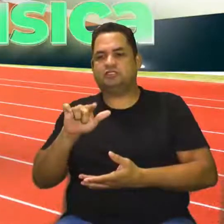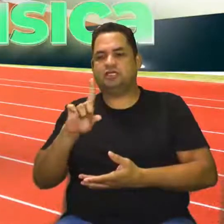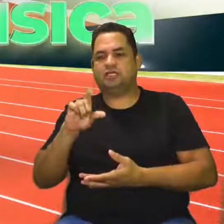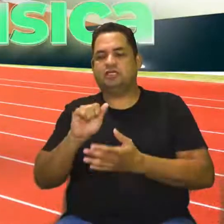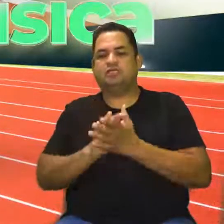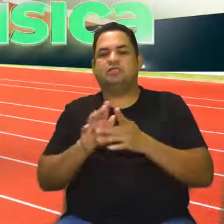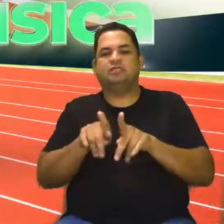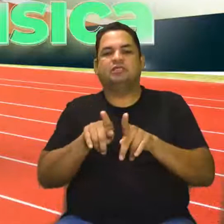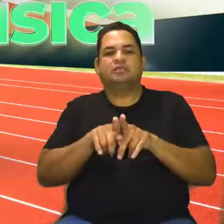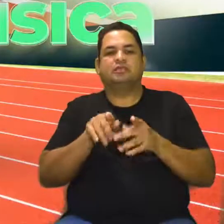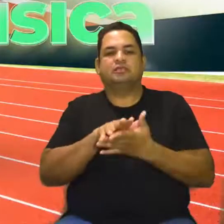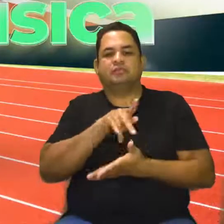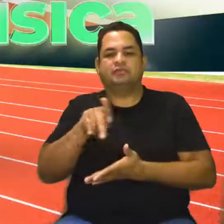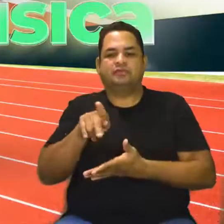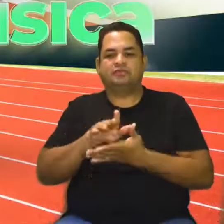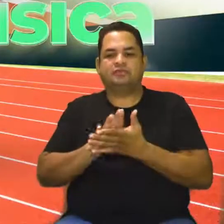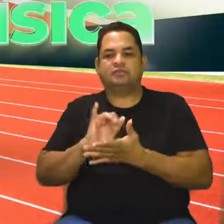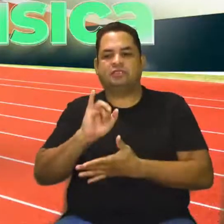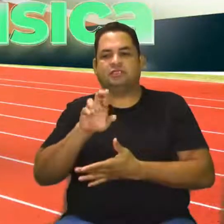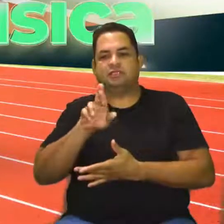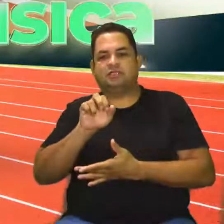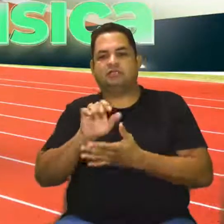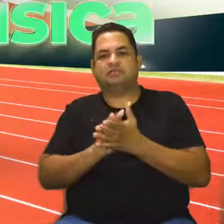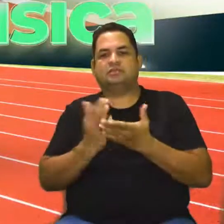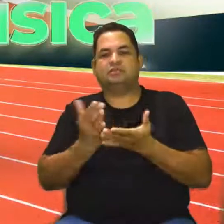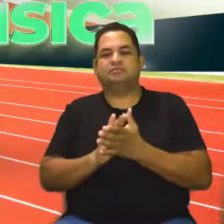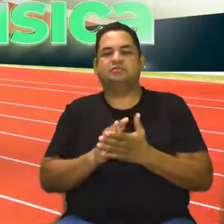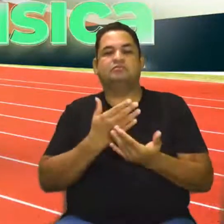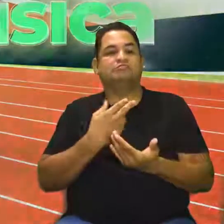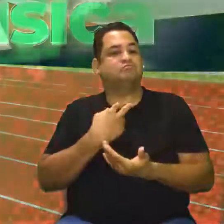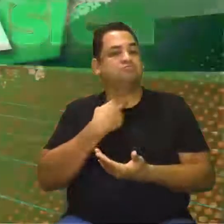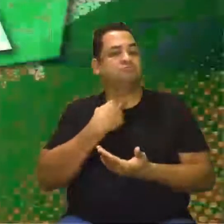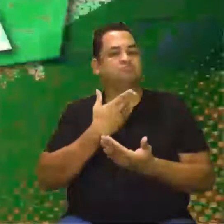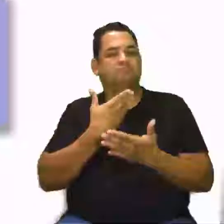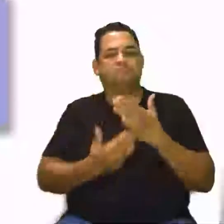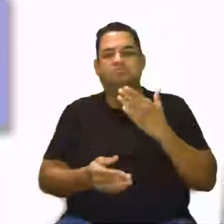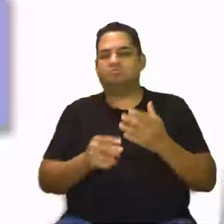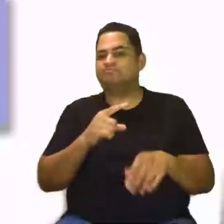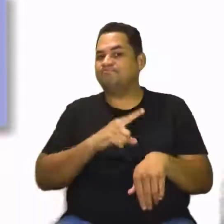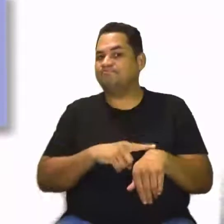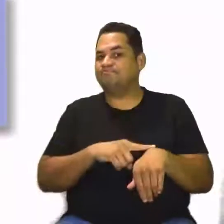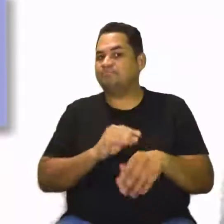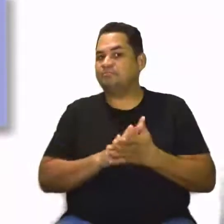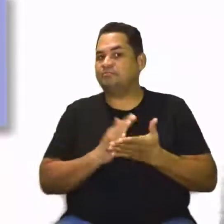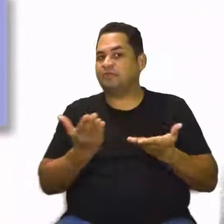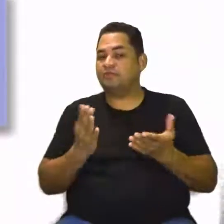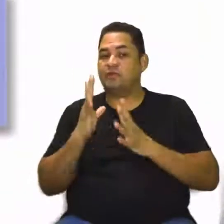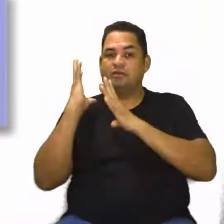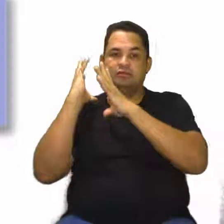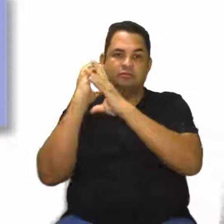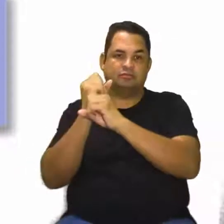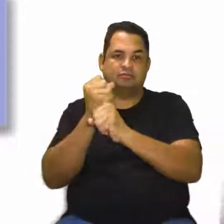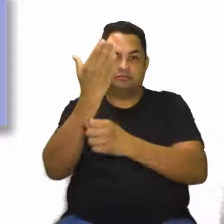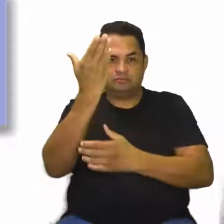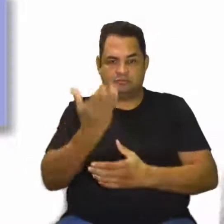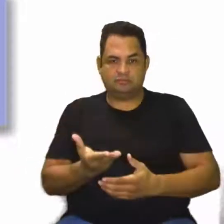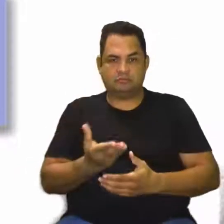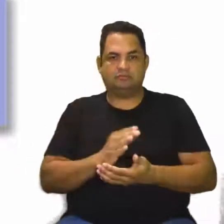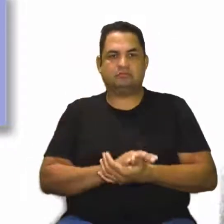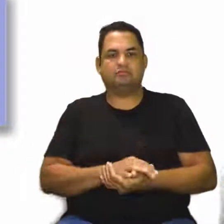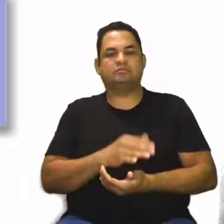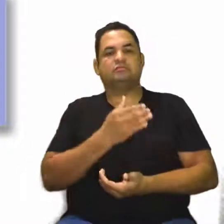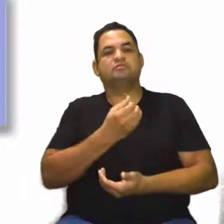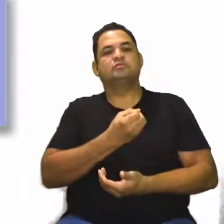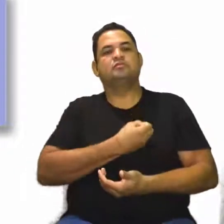Professora Iris. E sem perder tempo, vamos fazer a nossa revisão. Vamos ver qual que é a aula que nós vamos revisar. Então, nós temos aí a